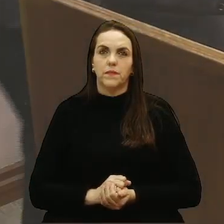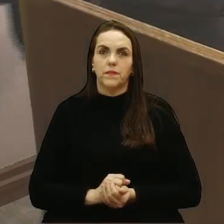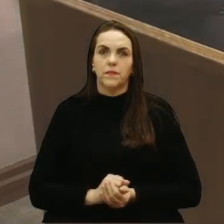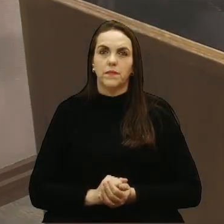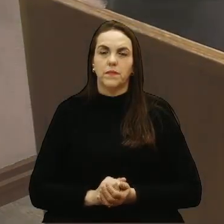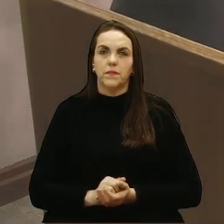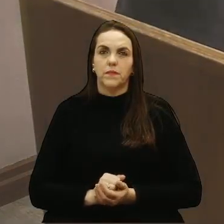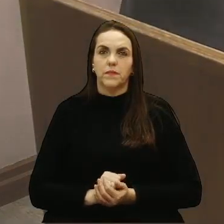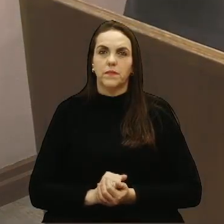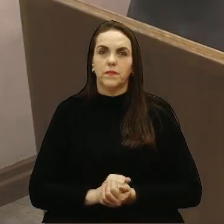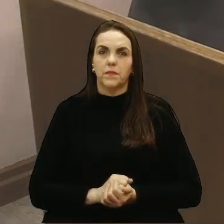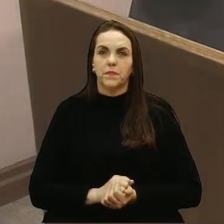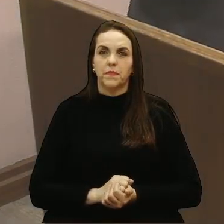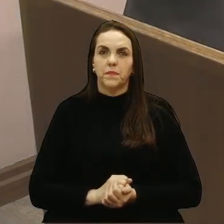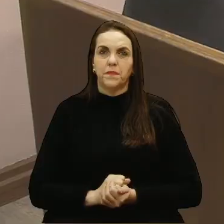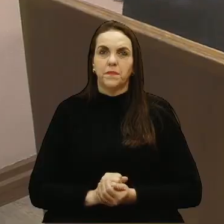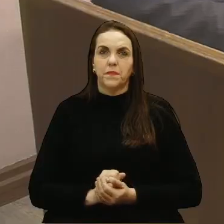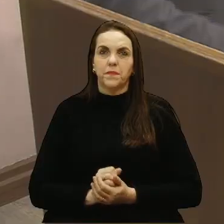Obrigado.